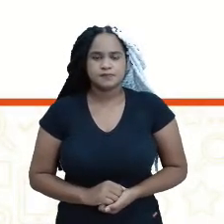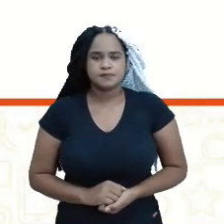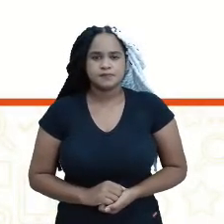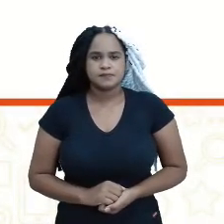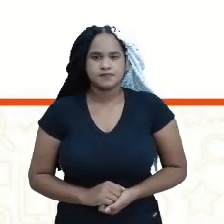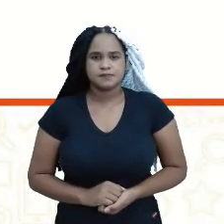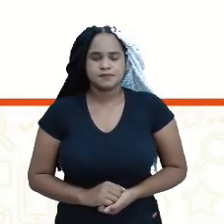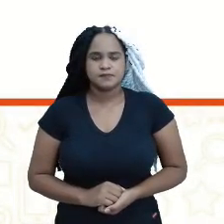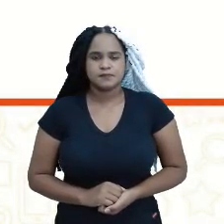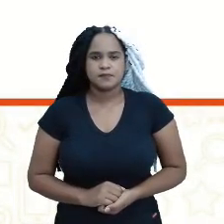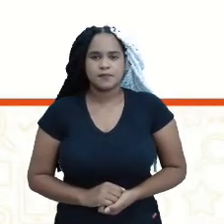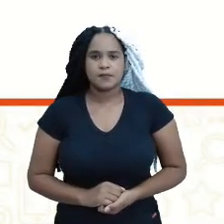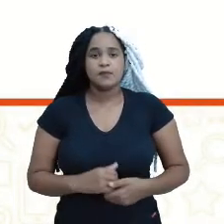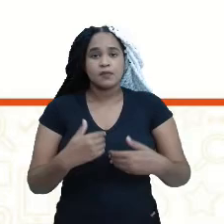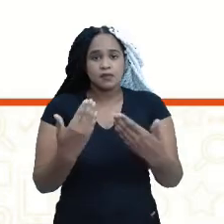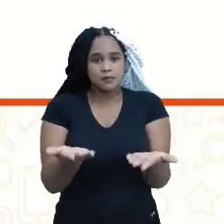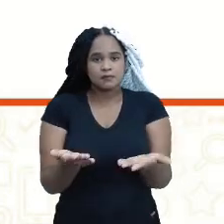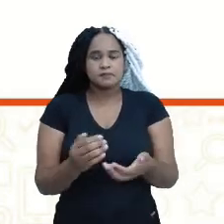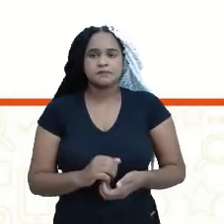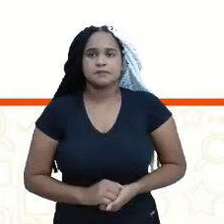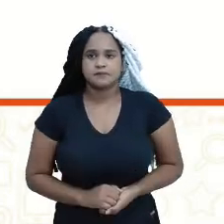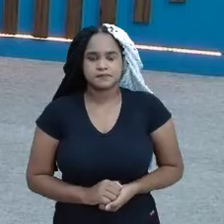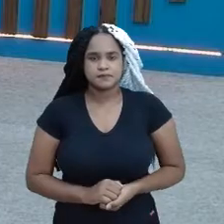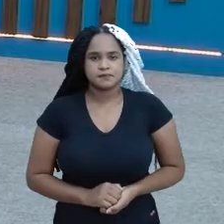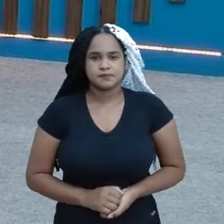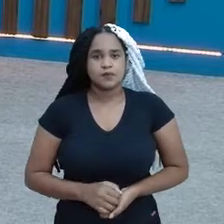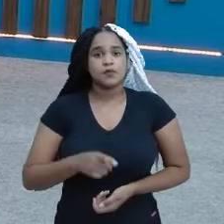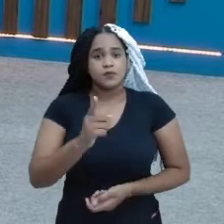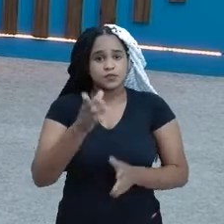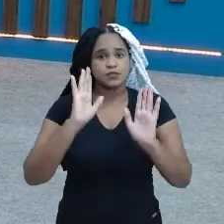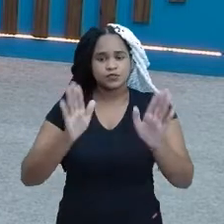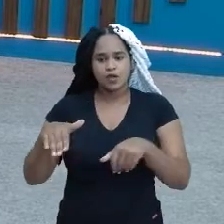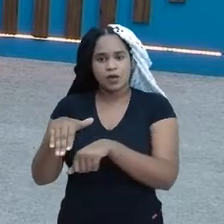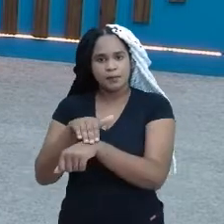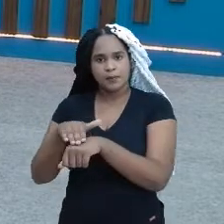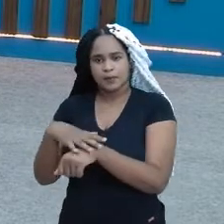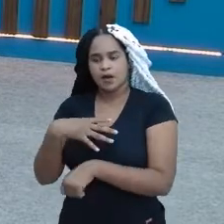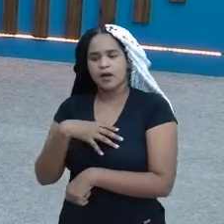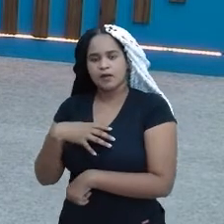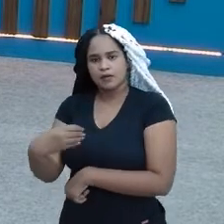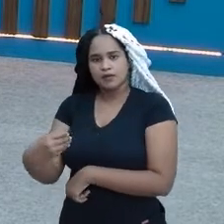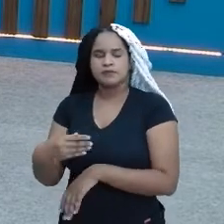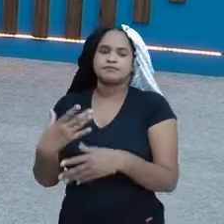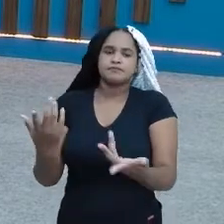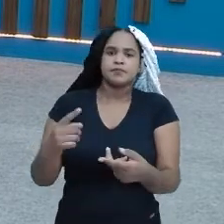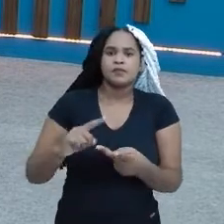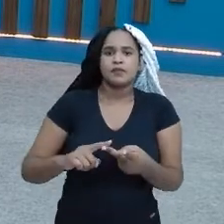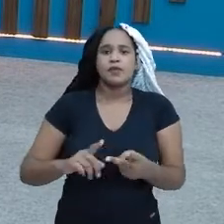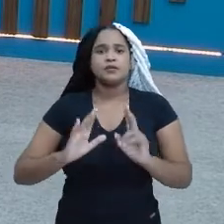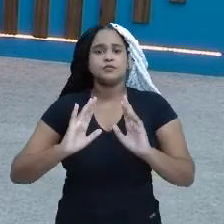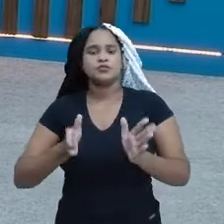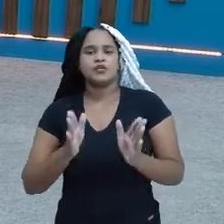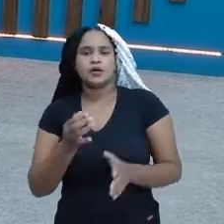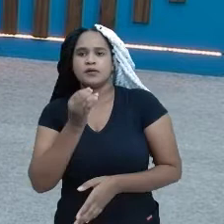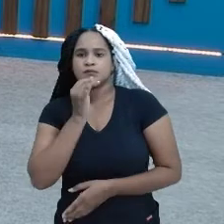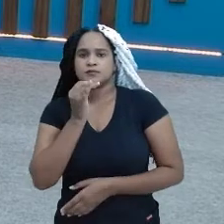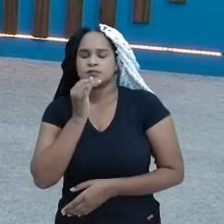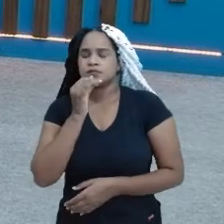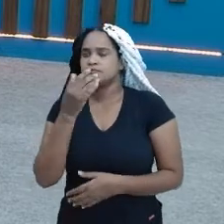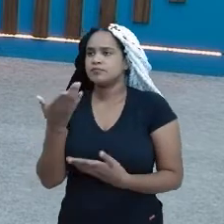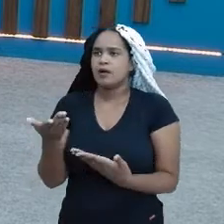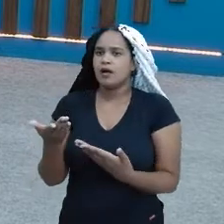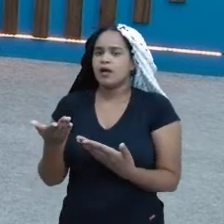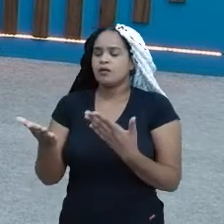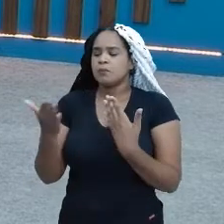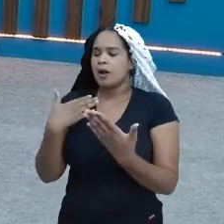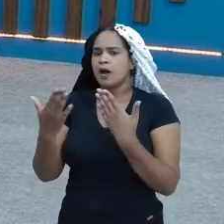Então, com essa configuração que você já está conversando com seu filho, você já tem uma conversa